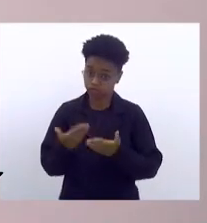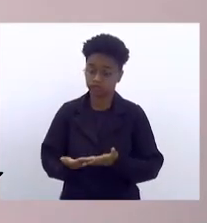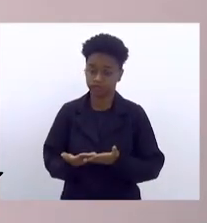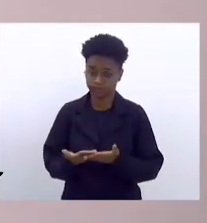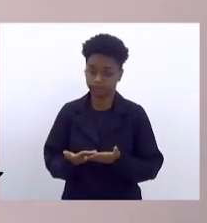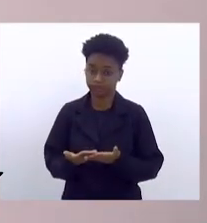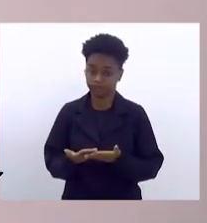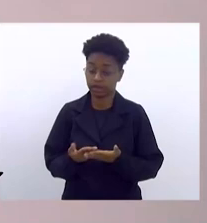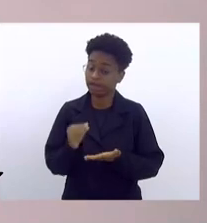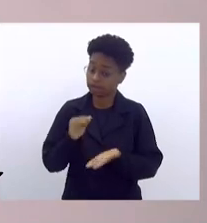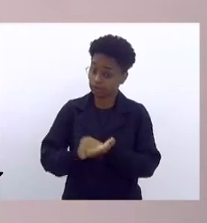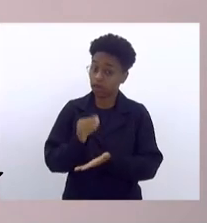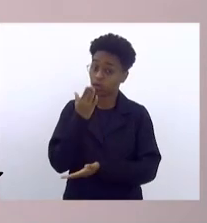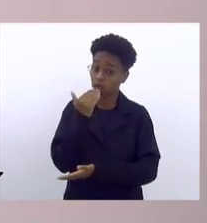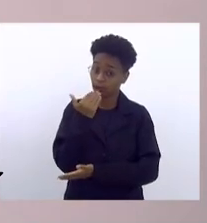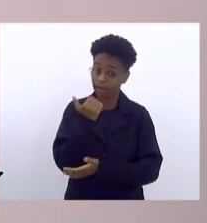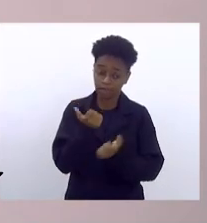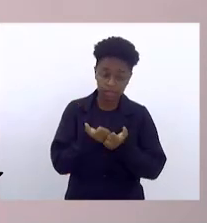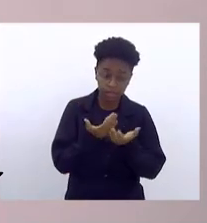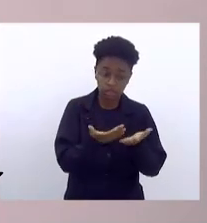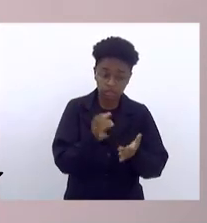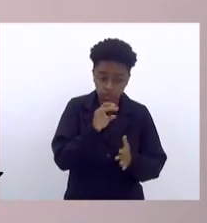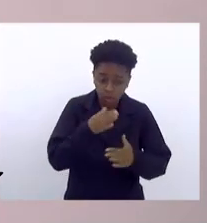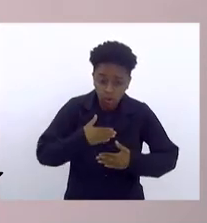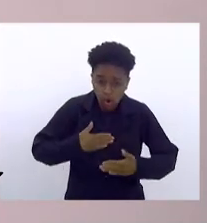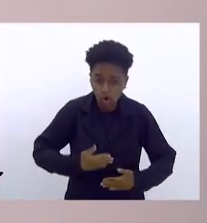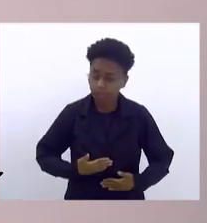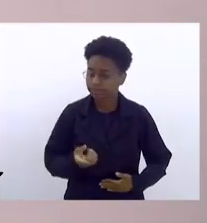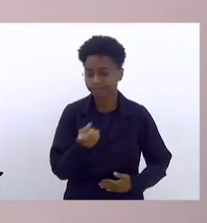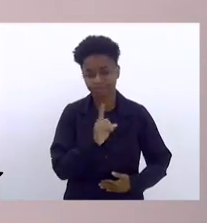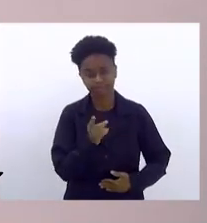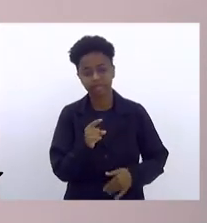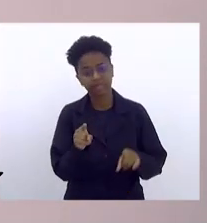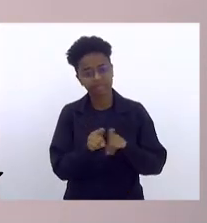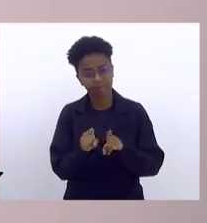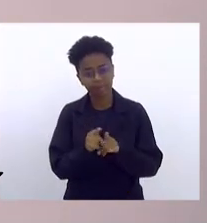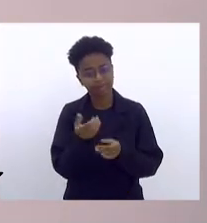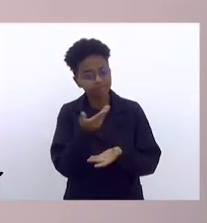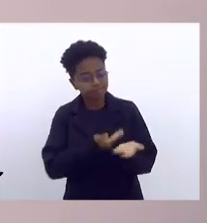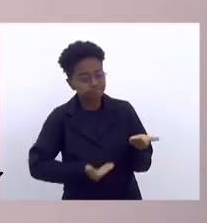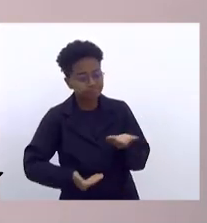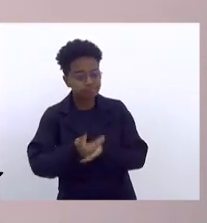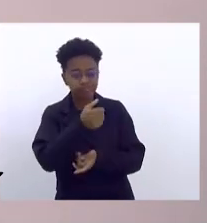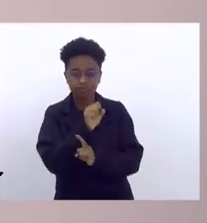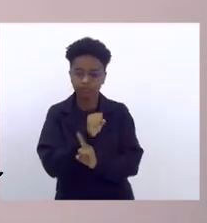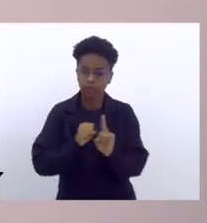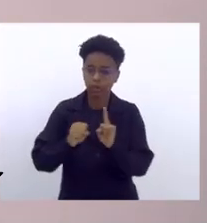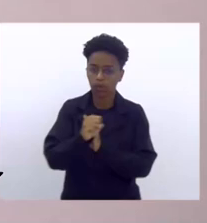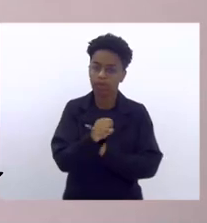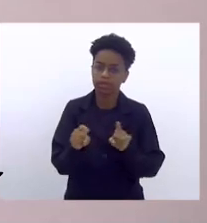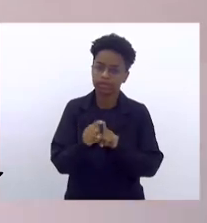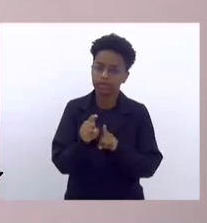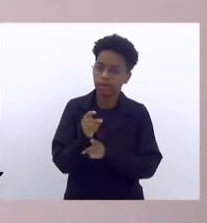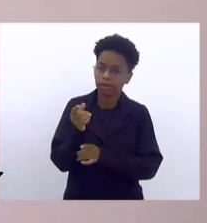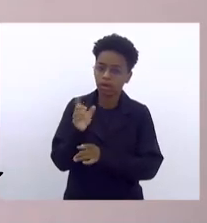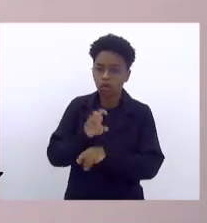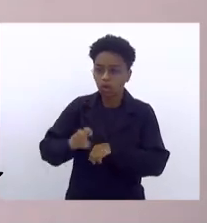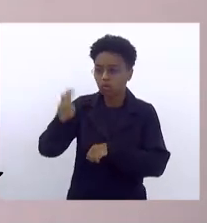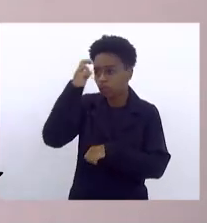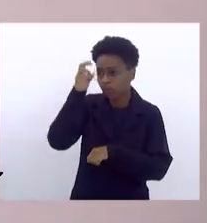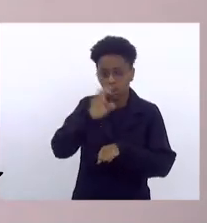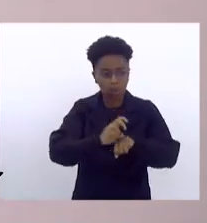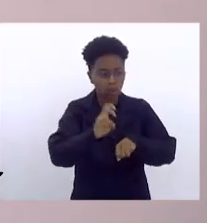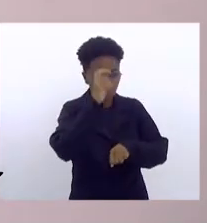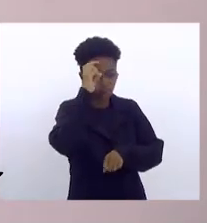alimentação que alimenta não só o corpo mas que também produz sociabilidade produz intercâmbios culturais